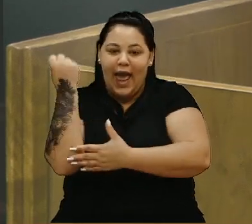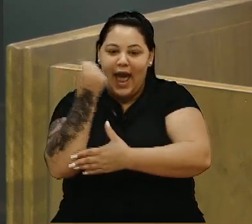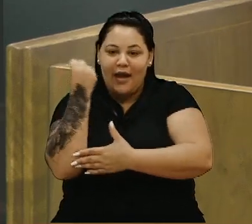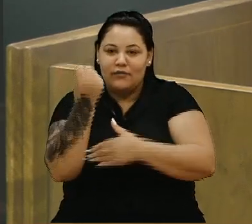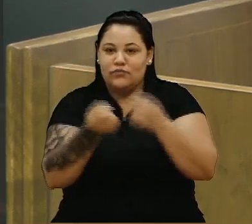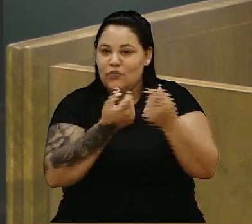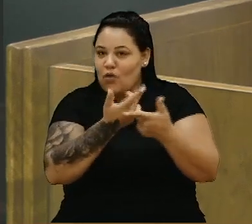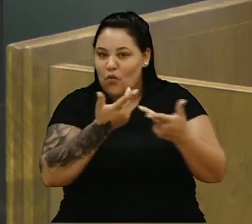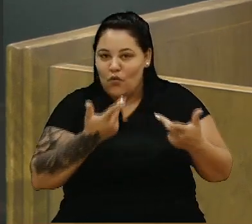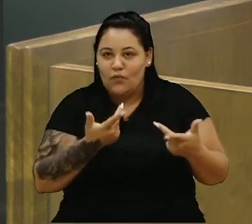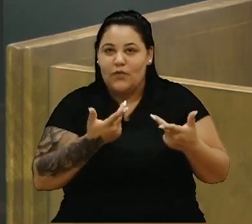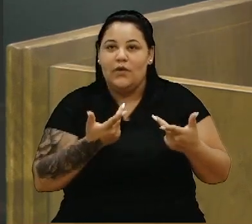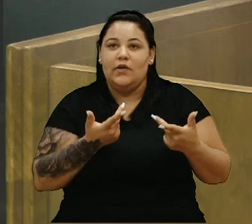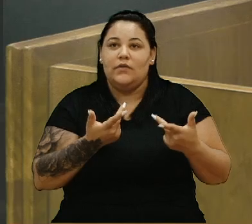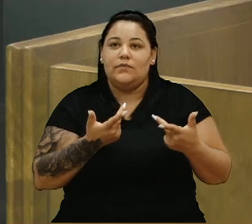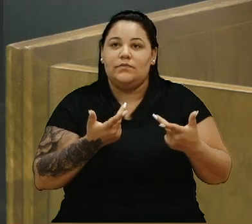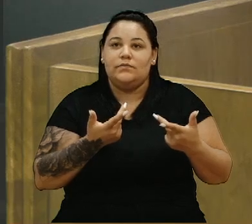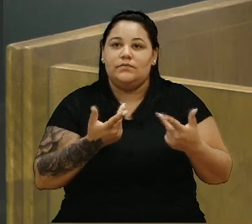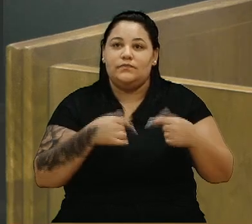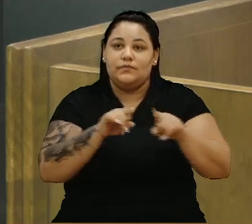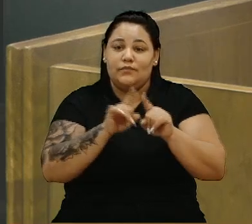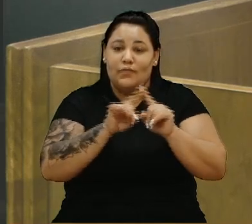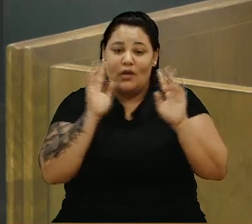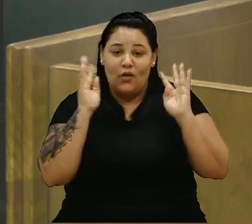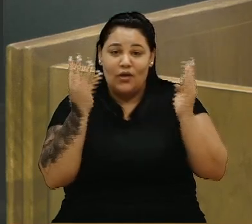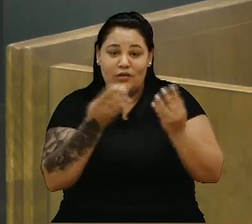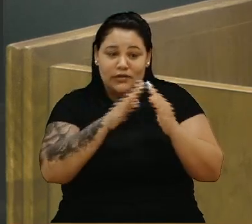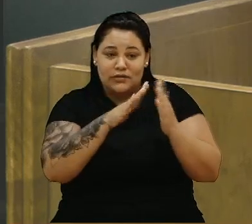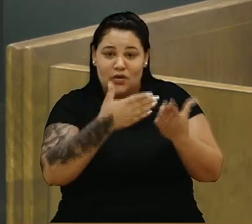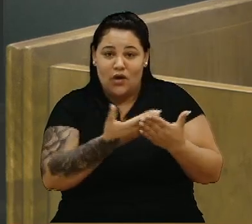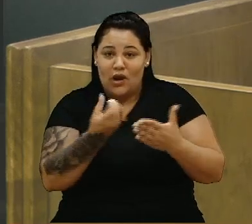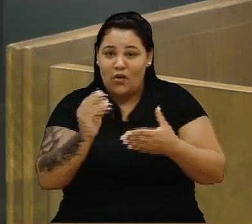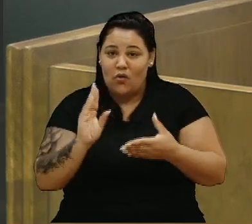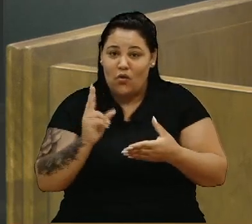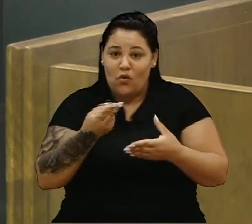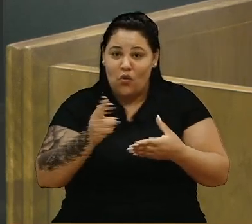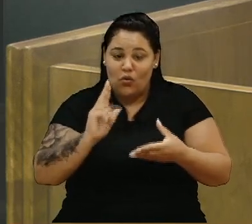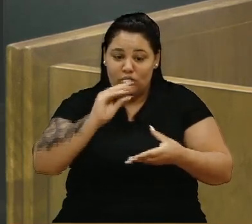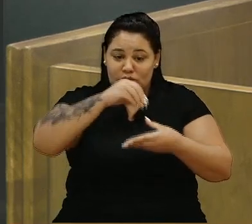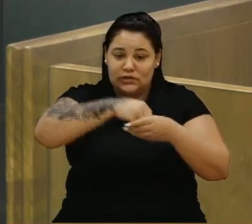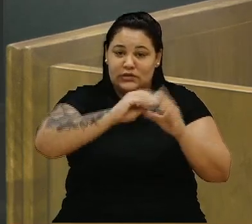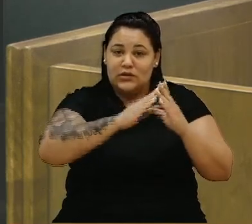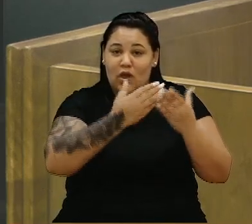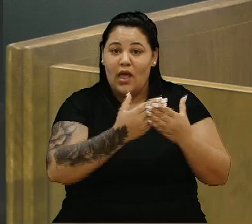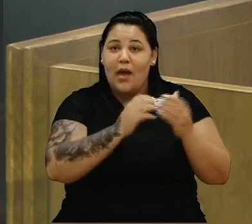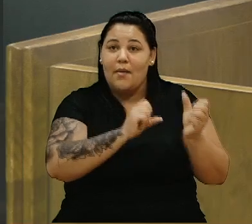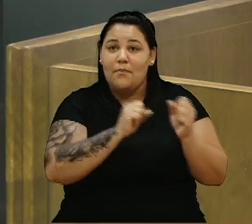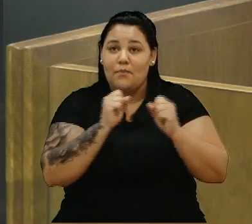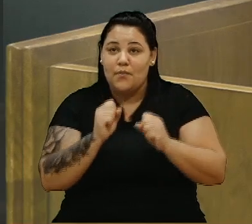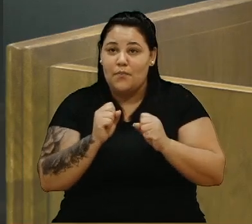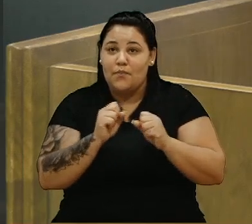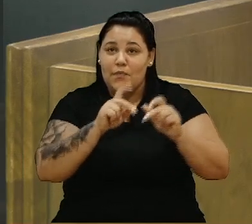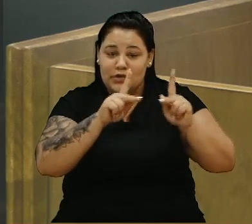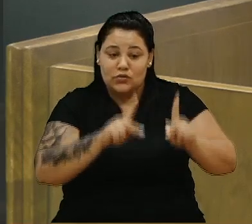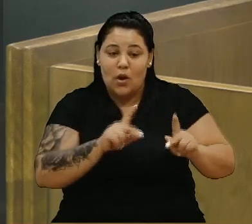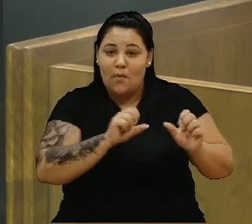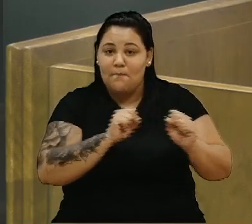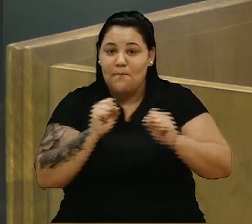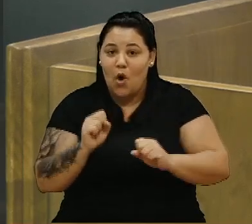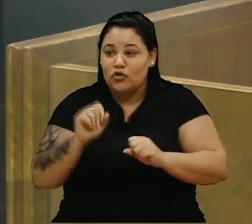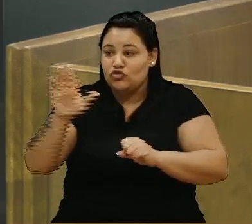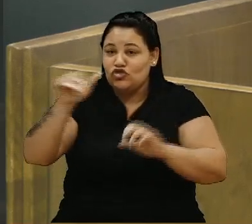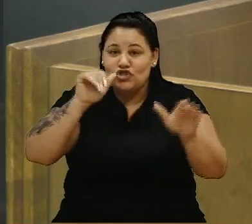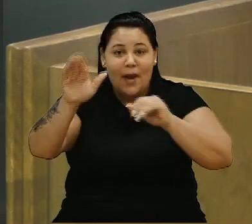alguma coisa grave ao redor da escola ou na escola, as pessoas podem ser chamada em